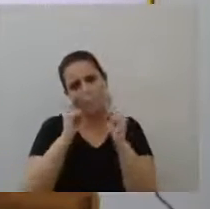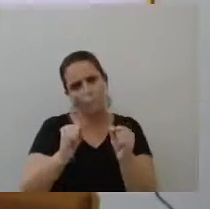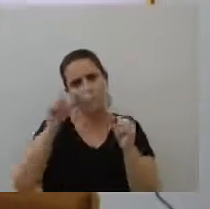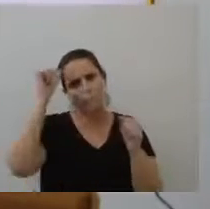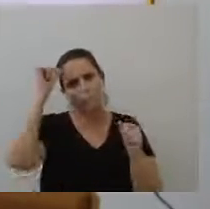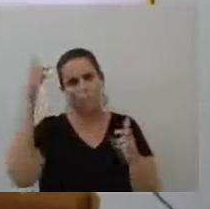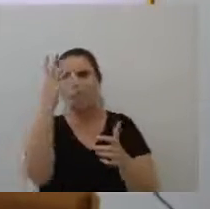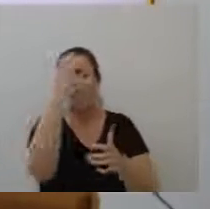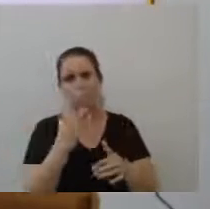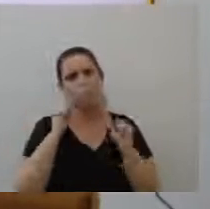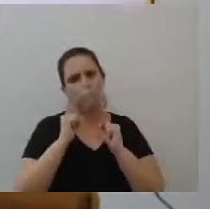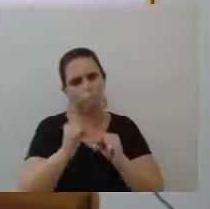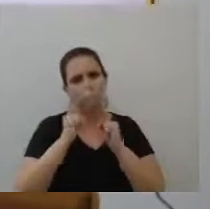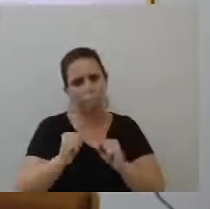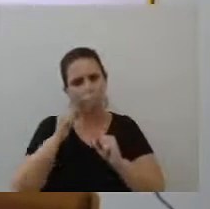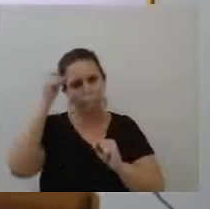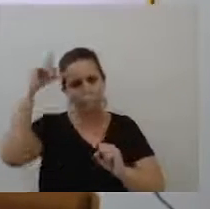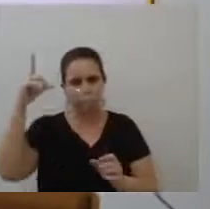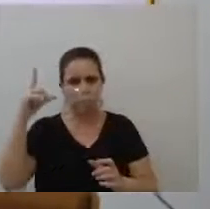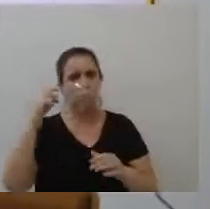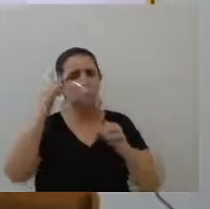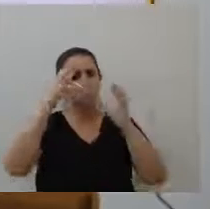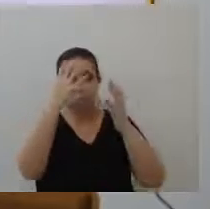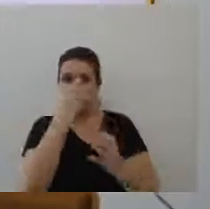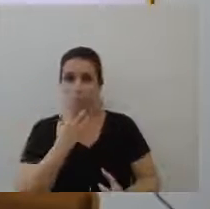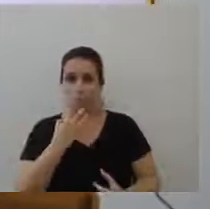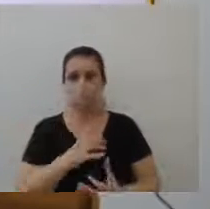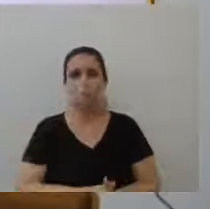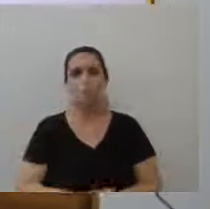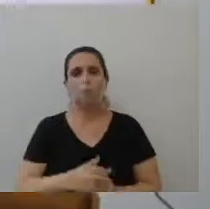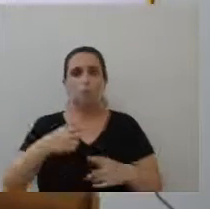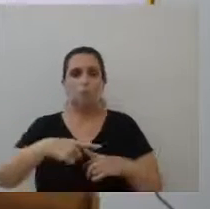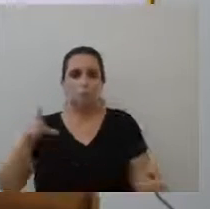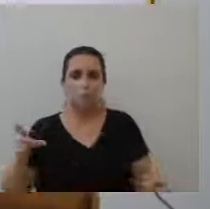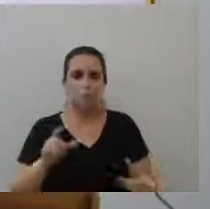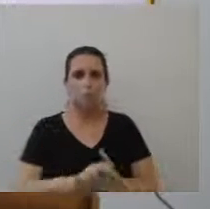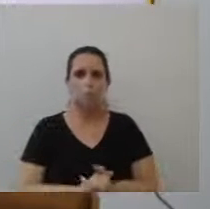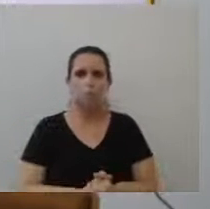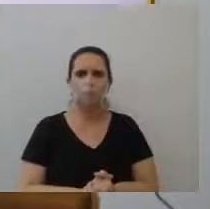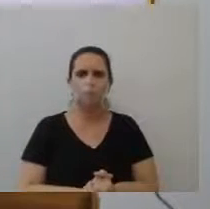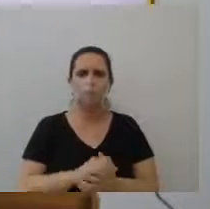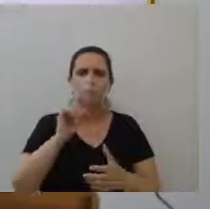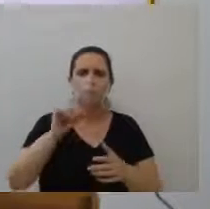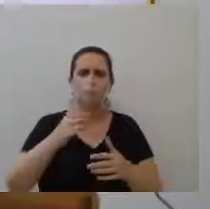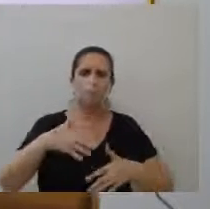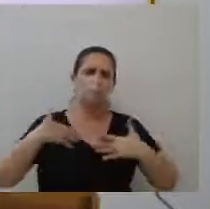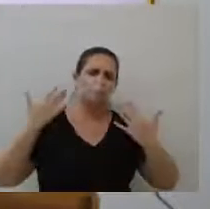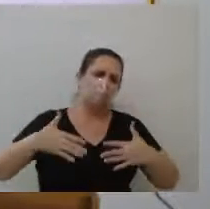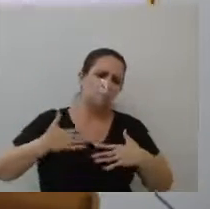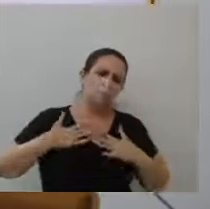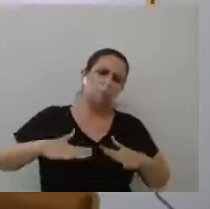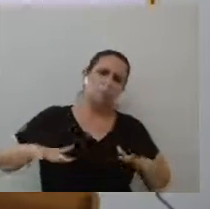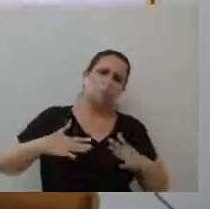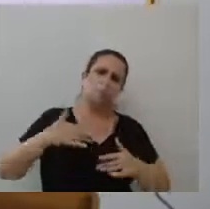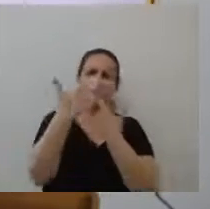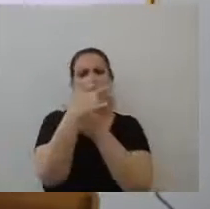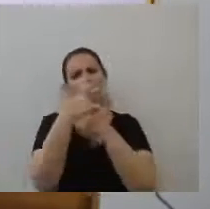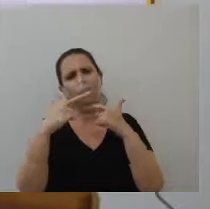uma vaca. Eles estão saltando da água do mar. E isso está simbolizando a fala de